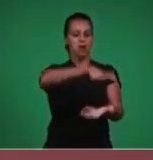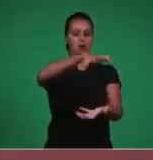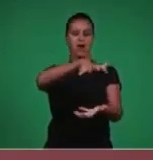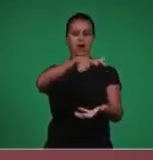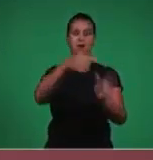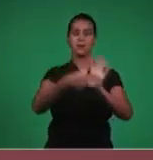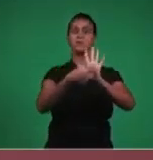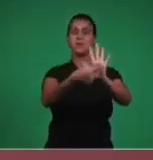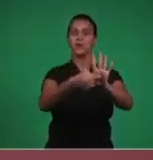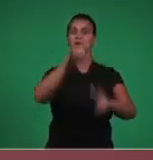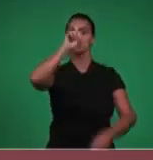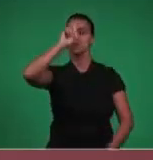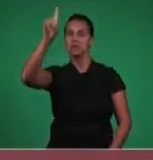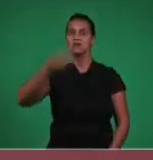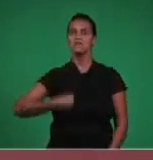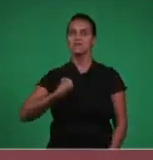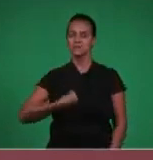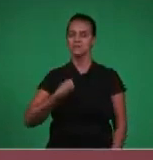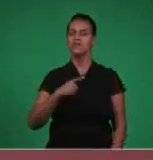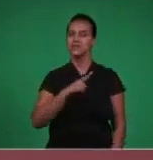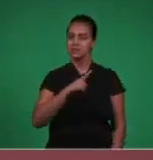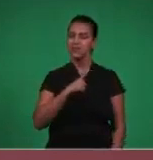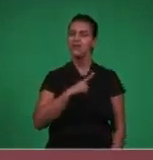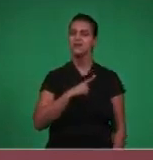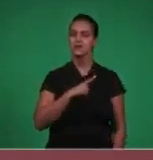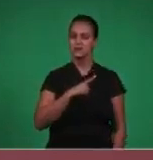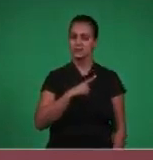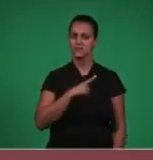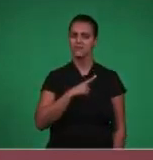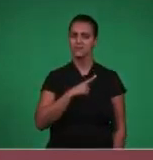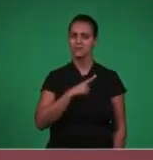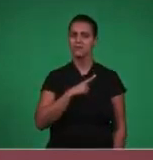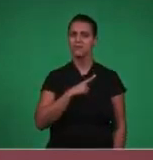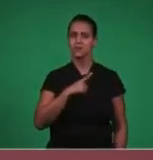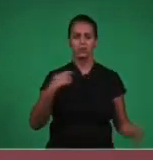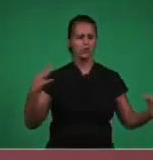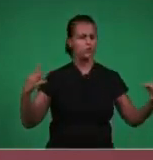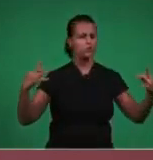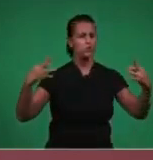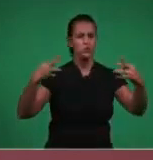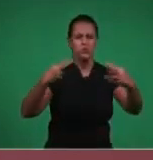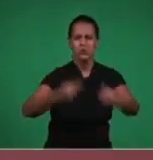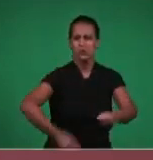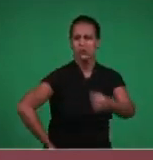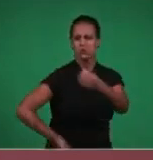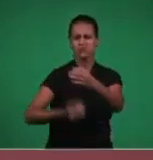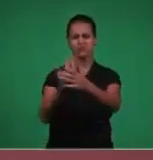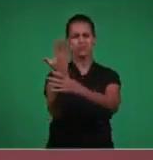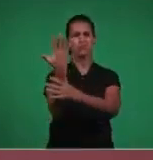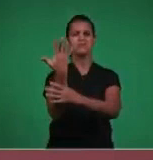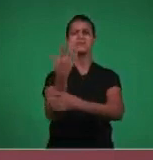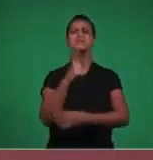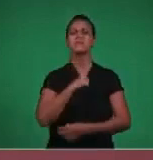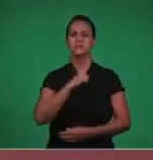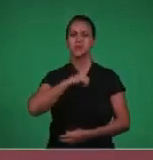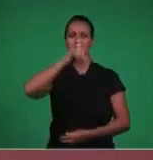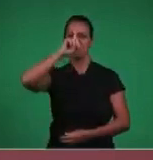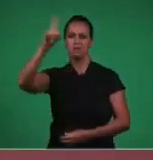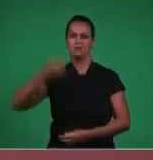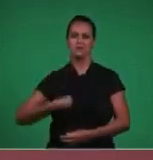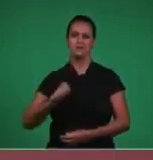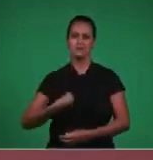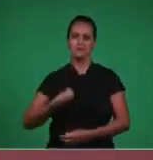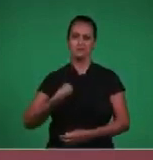da existência dele está registrado em toda a complexidade da obra criadora. Louvado seja o nome do Senhor.